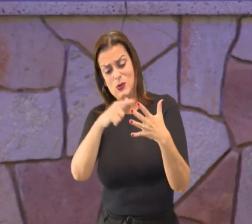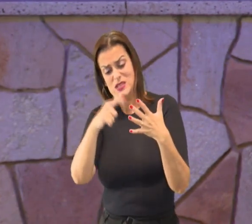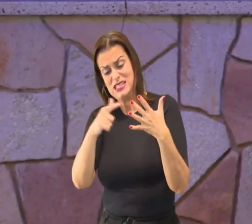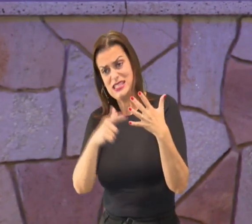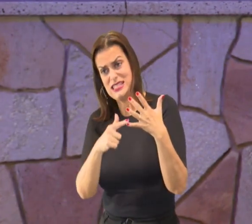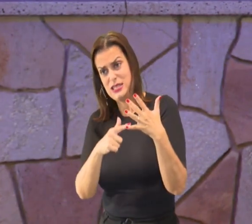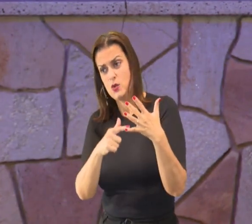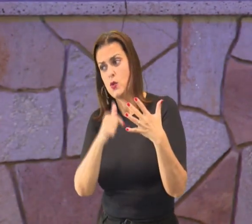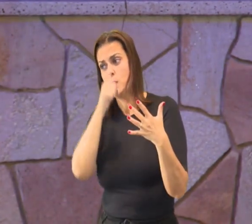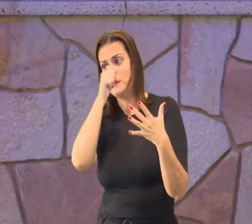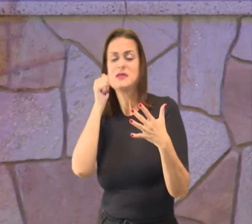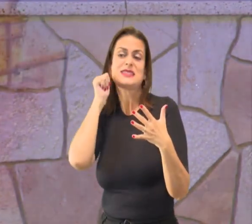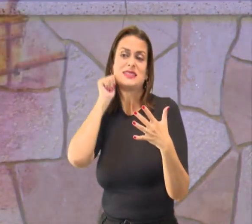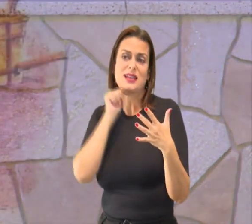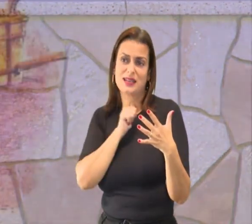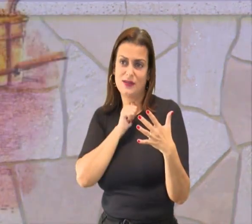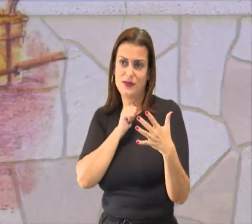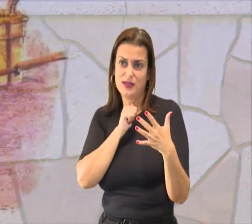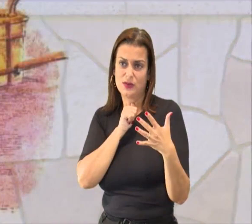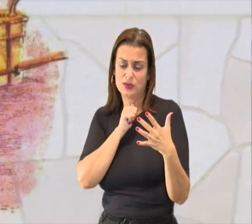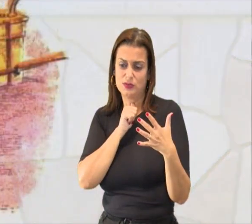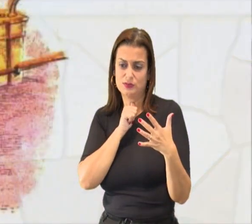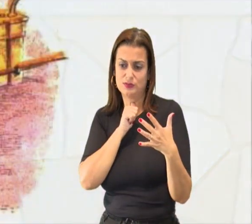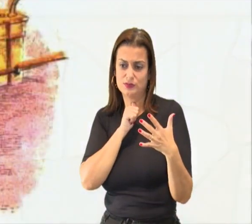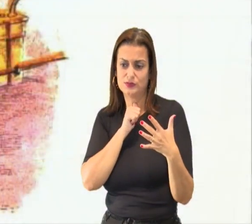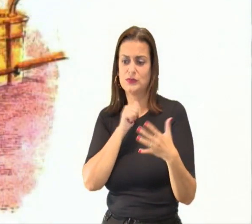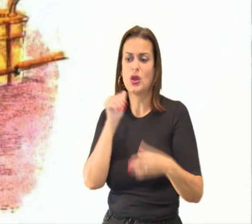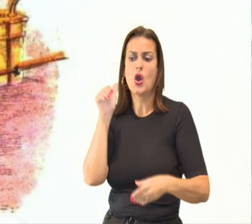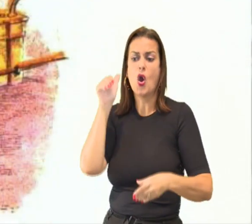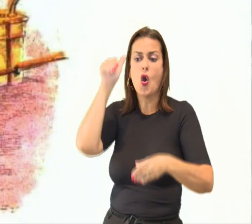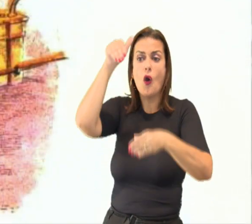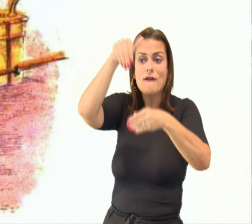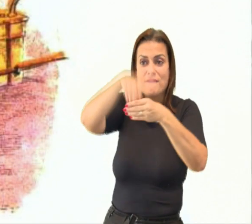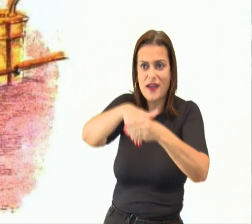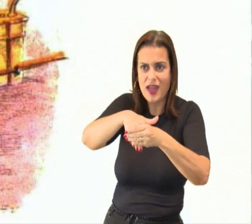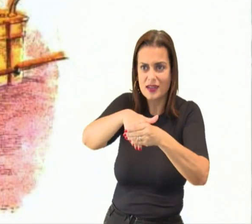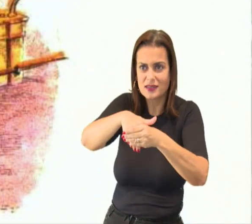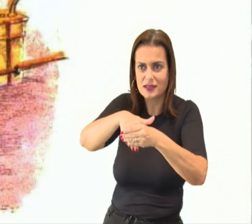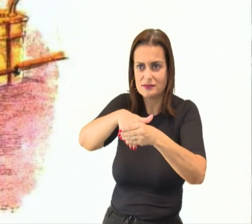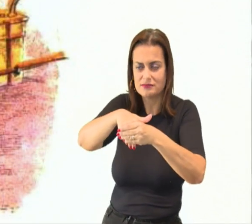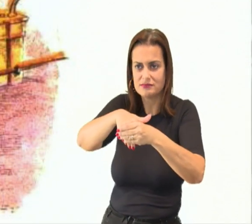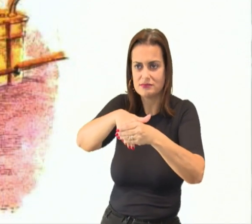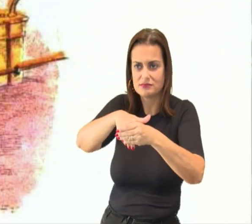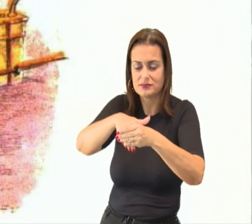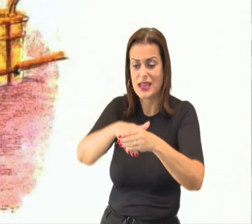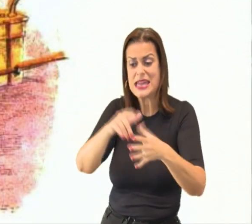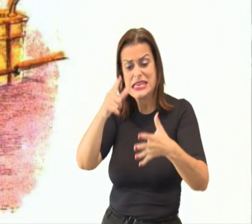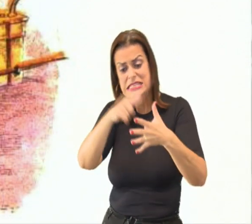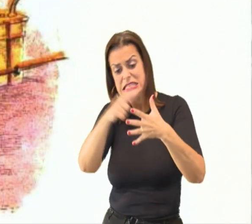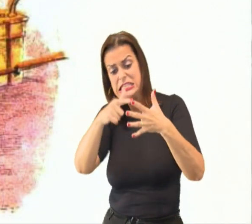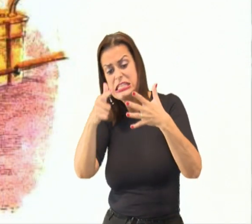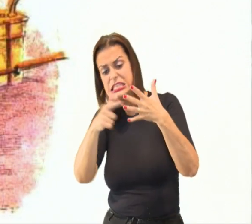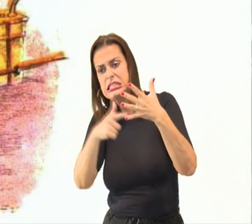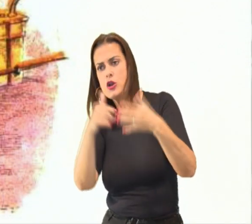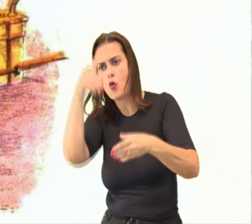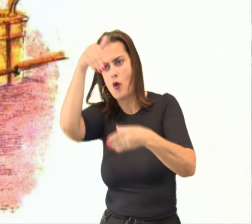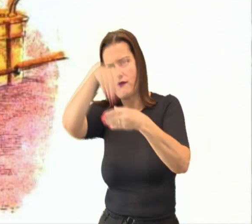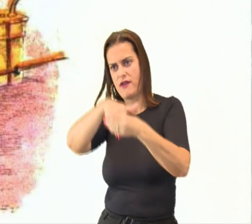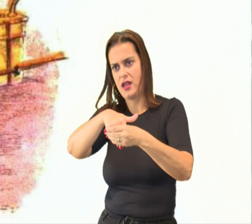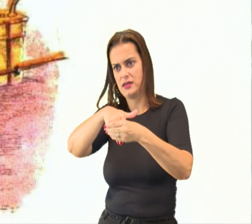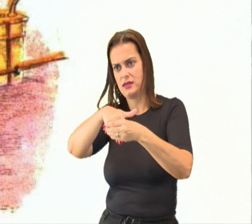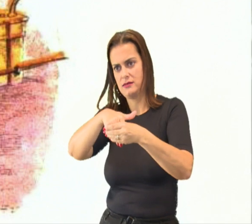Quanto ao sacrifício, quanto ao holocausto, quanto às ofertas, elas basicamente eram 5.